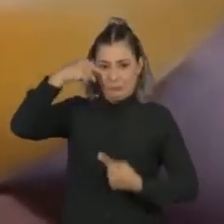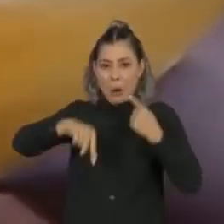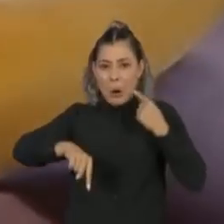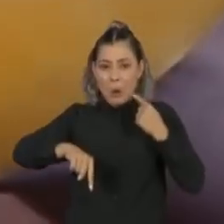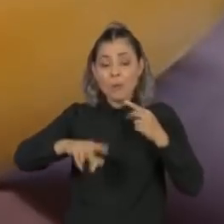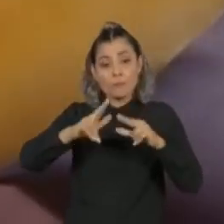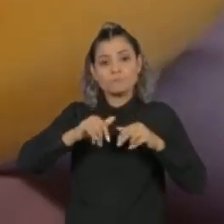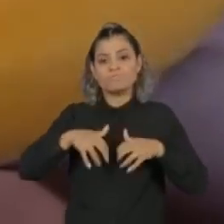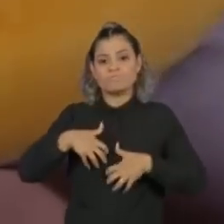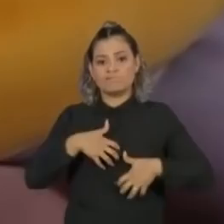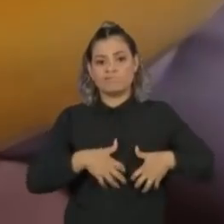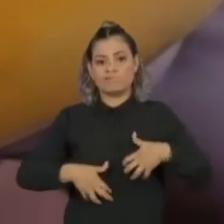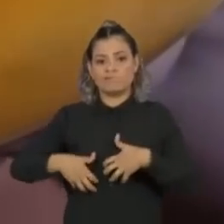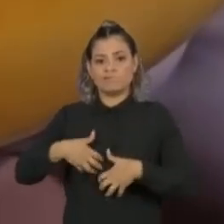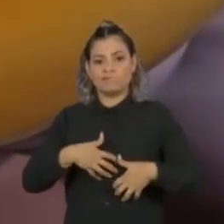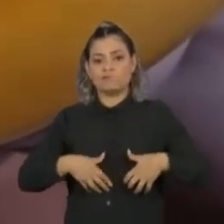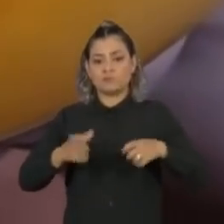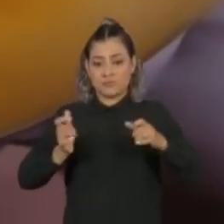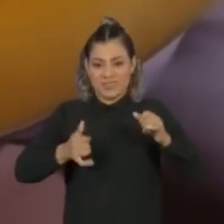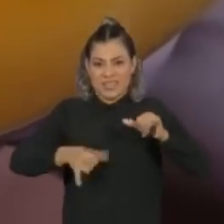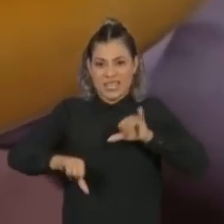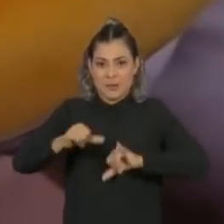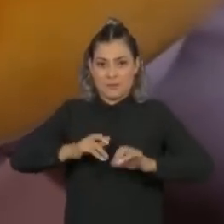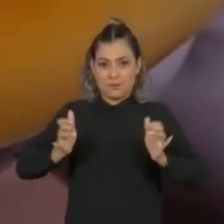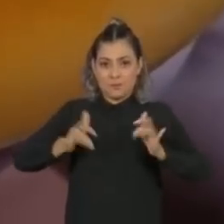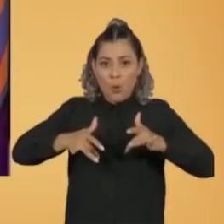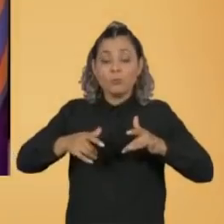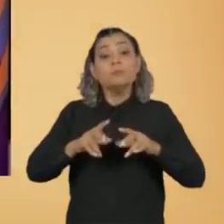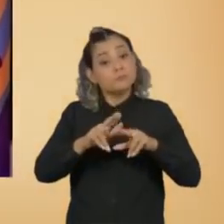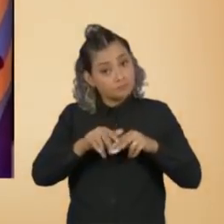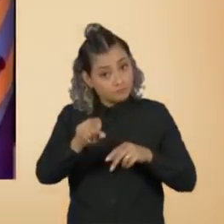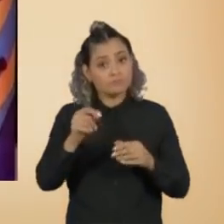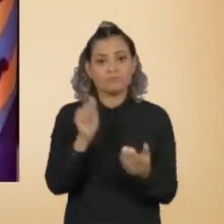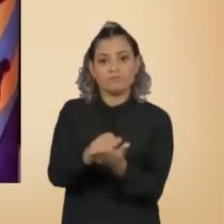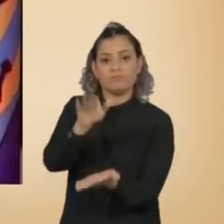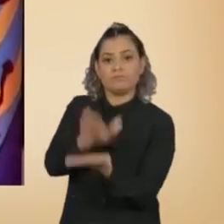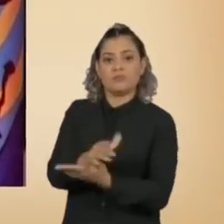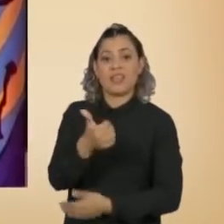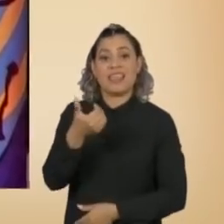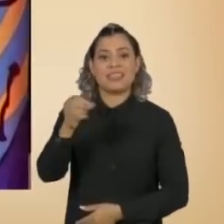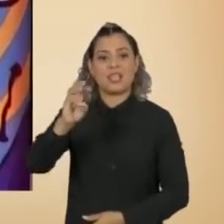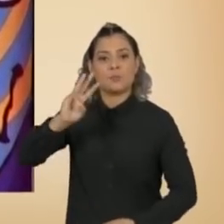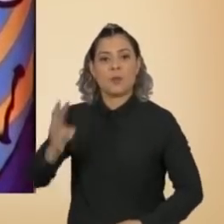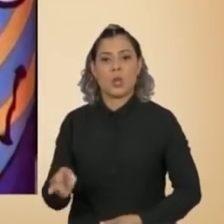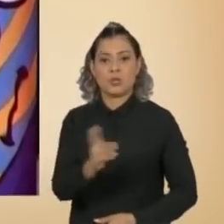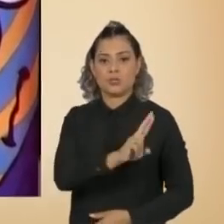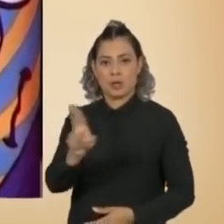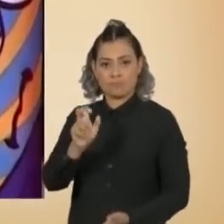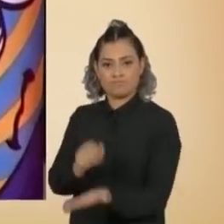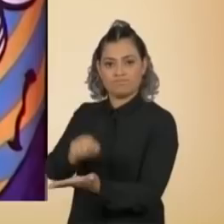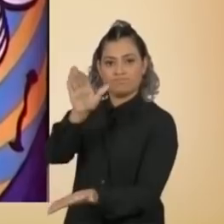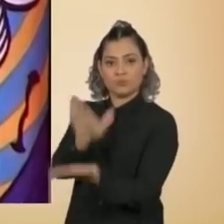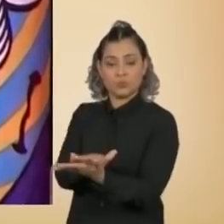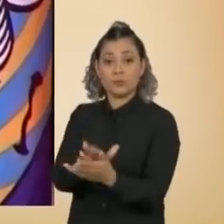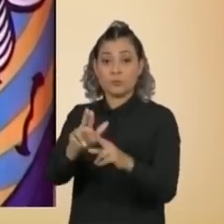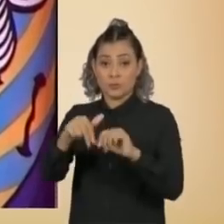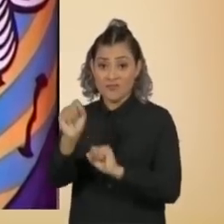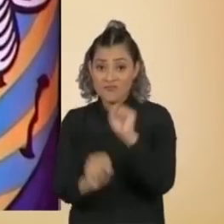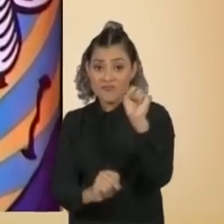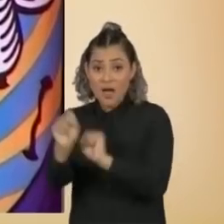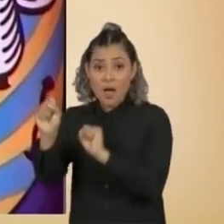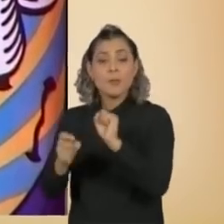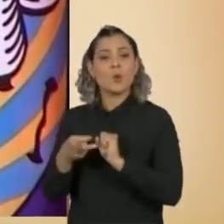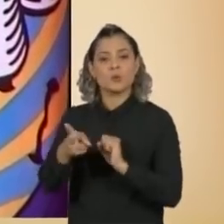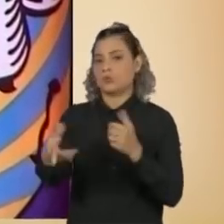Caso seja condenada, a cervejaria poderá ser multada em até 10 milhões de reais. A fábrica da Baker